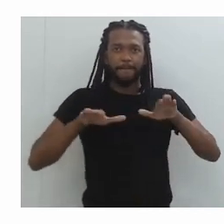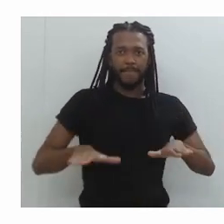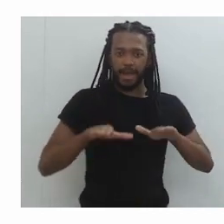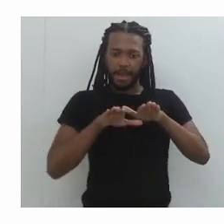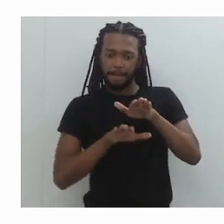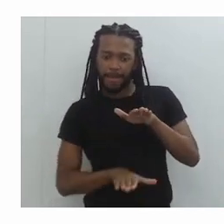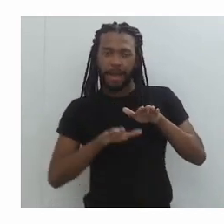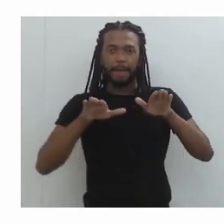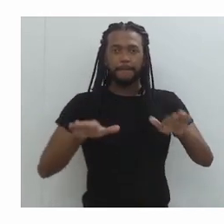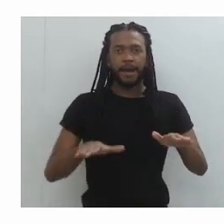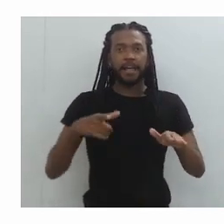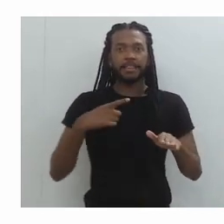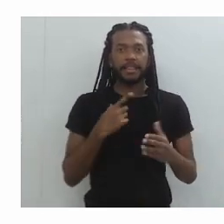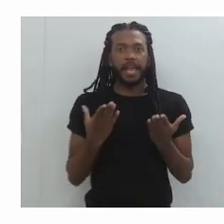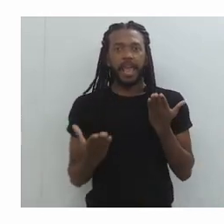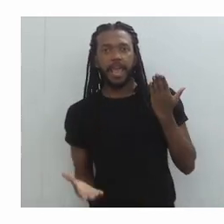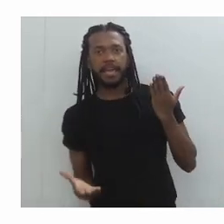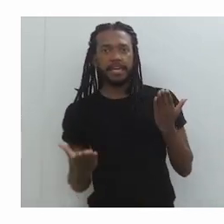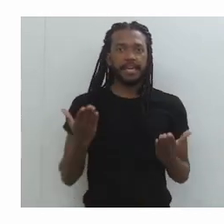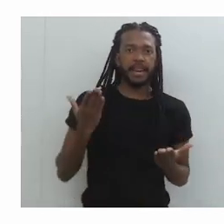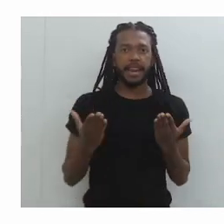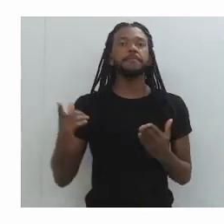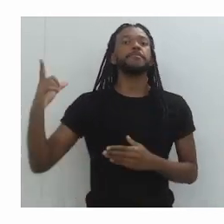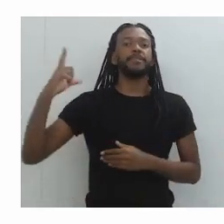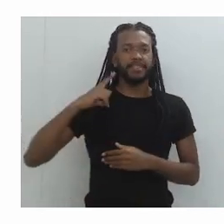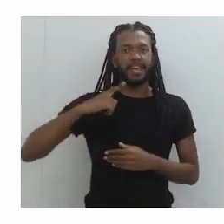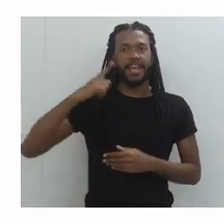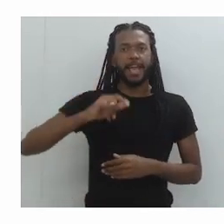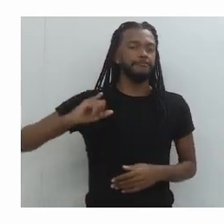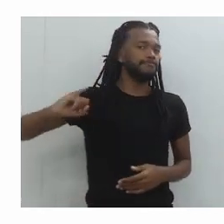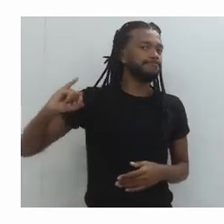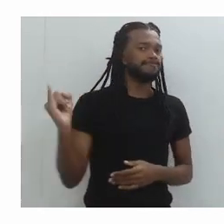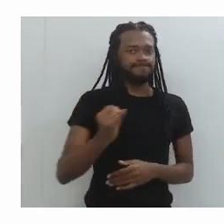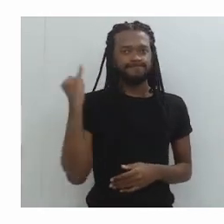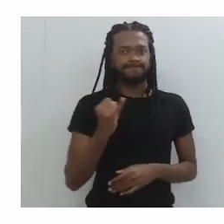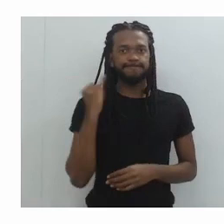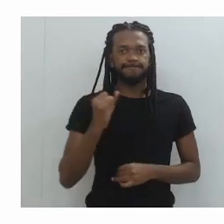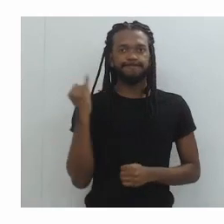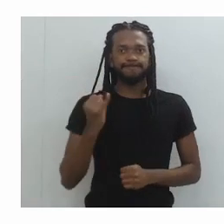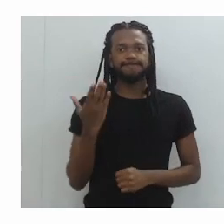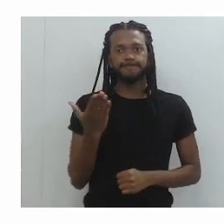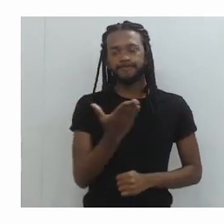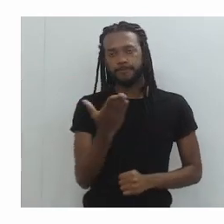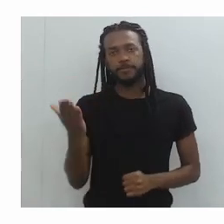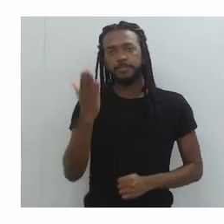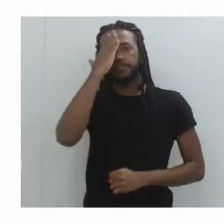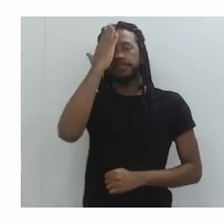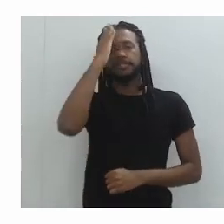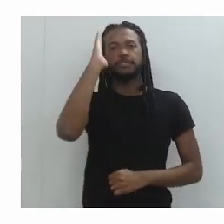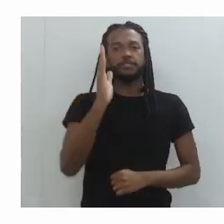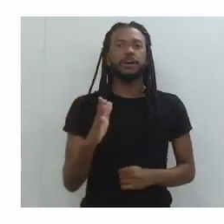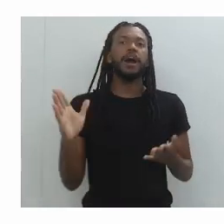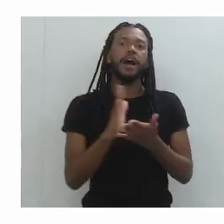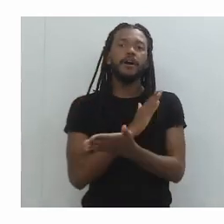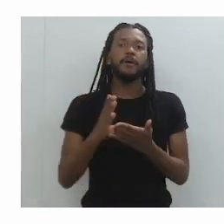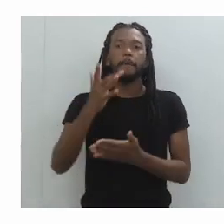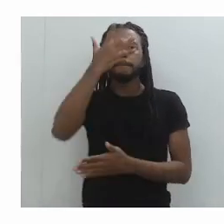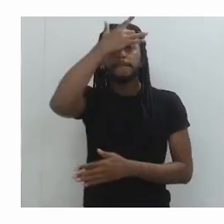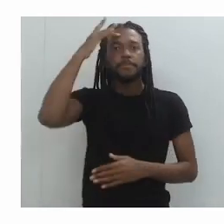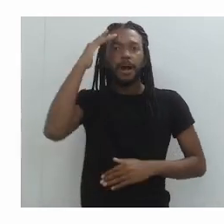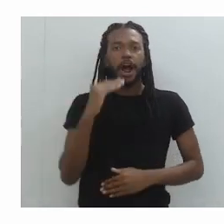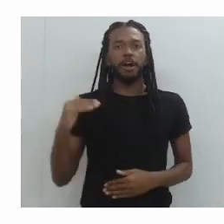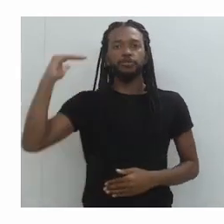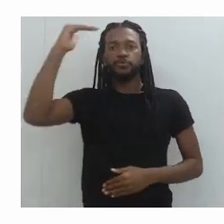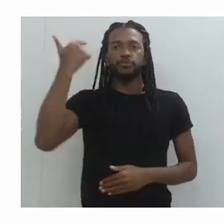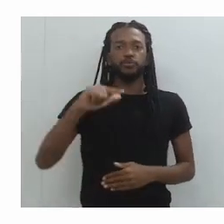essa questão do equilíbrio, que é muito importante para você. Às vezes, alguns adultos, como eu, a gente